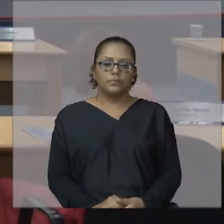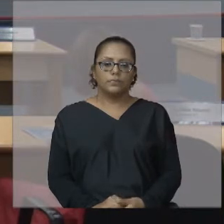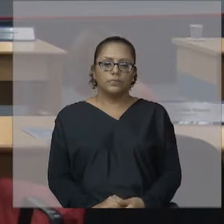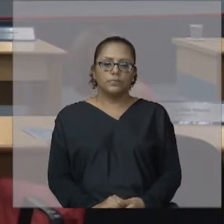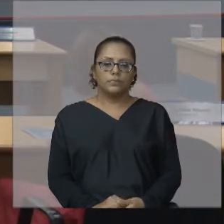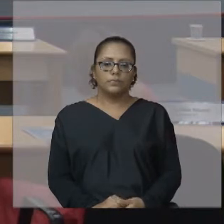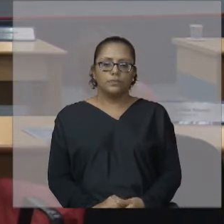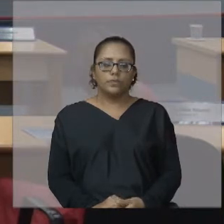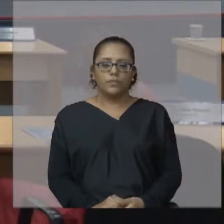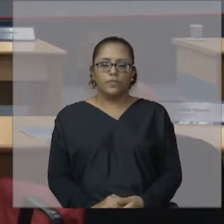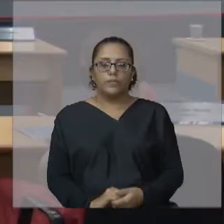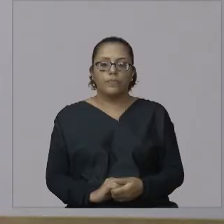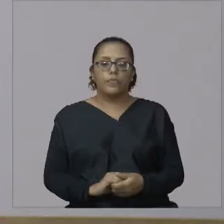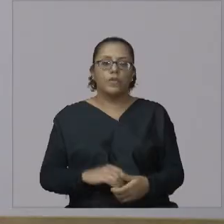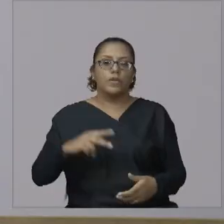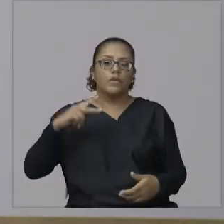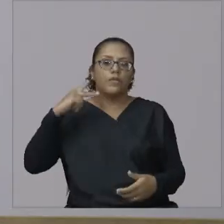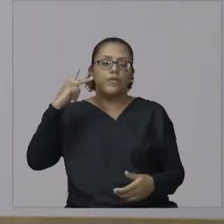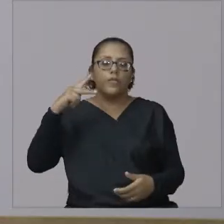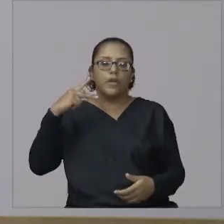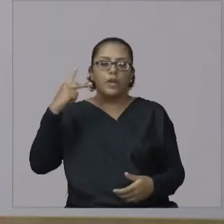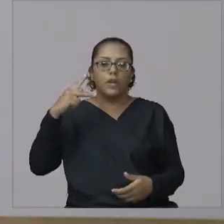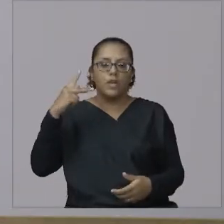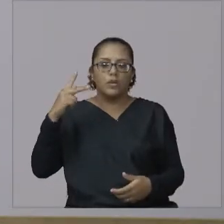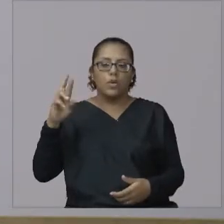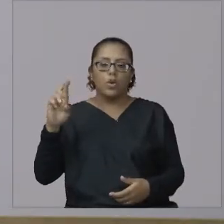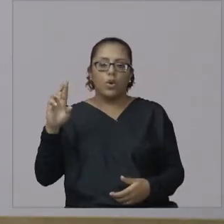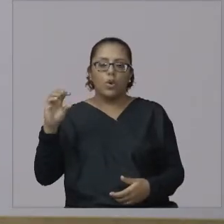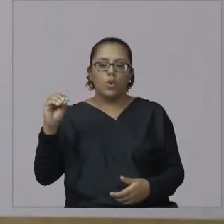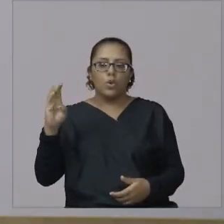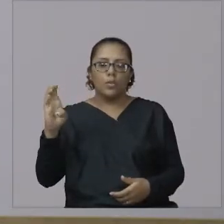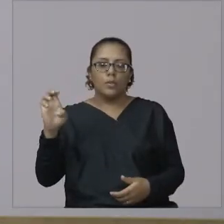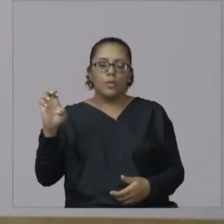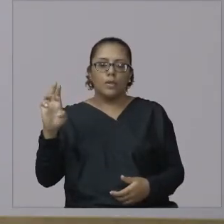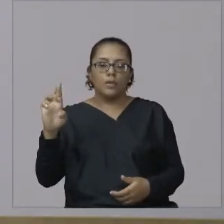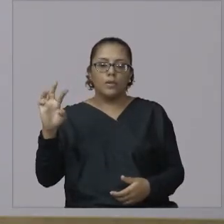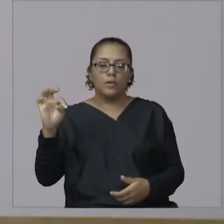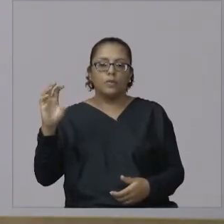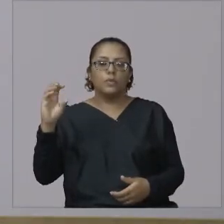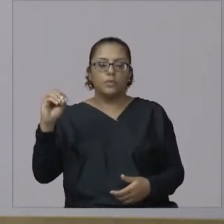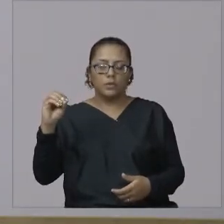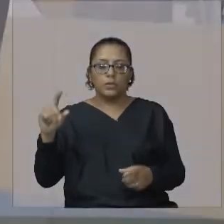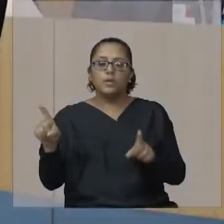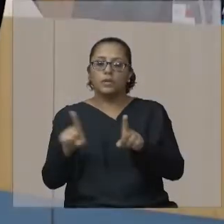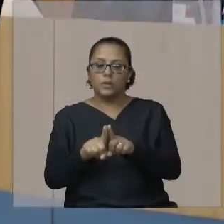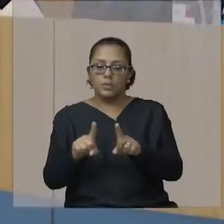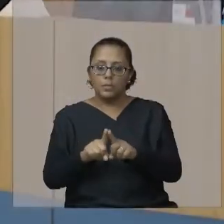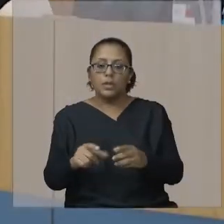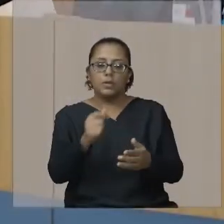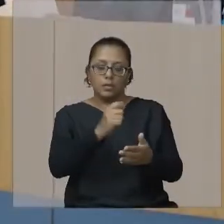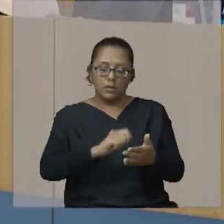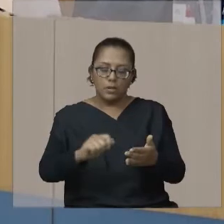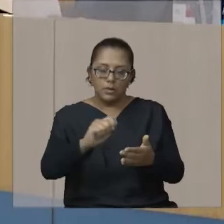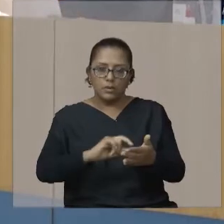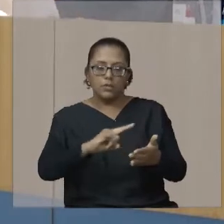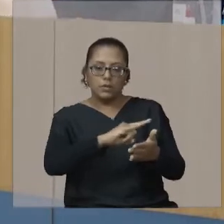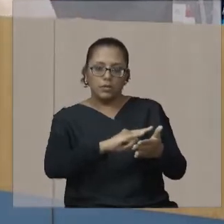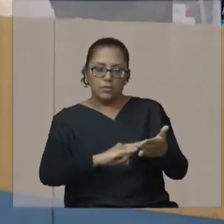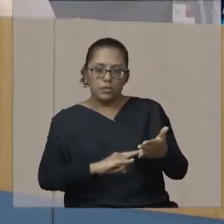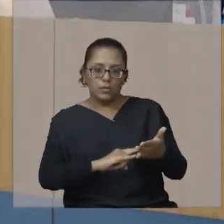Peço também ao vereador Roberto Duelebe, por favor, que venha fazer a rúbrica para o primeiro vice-presidente.